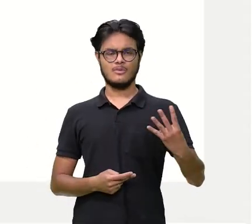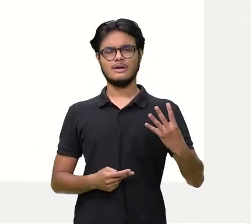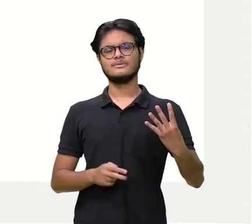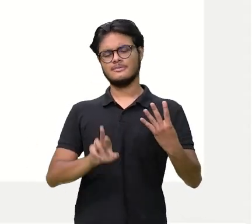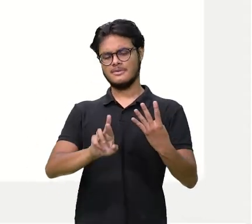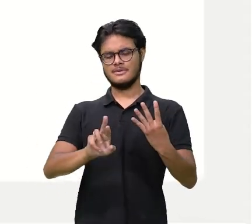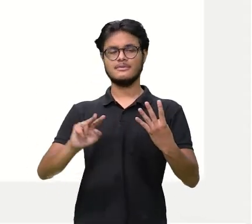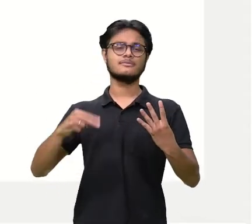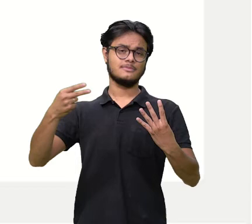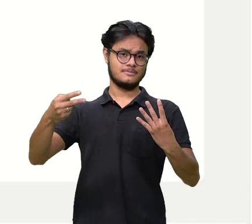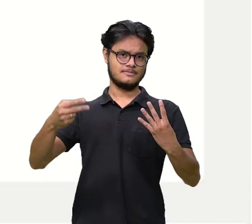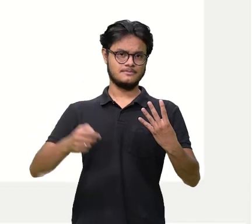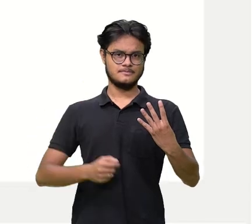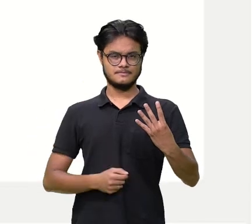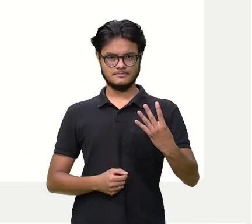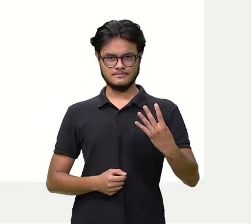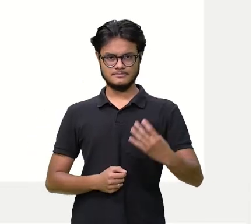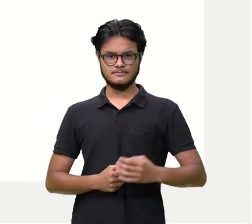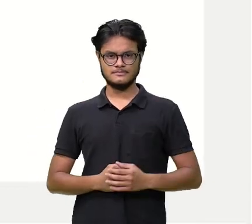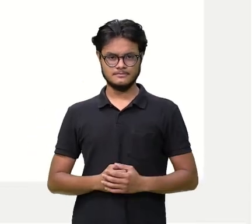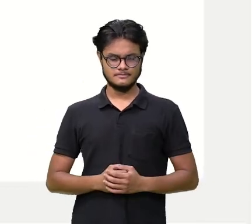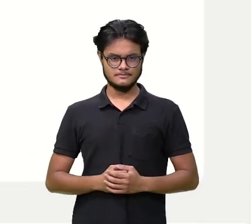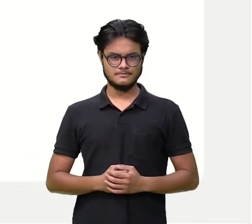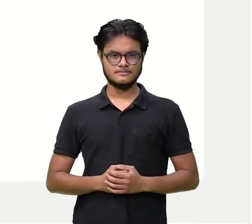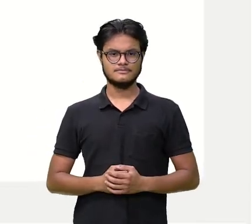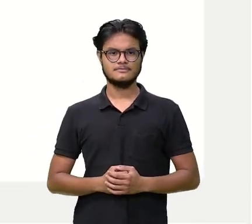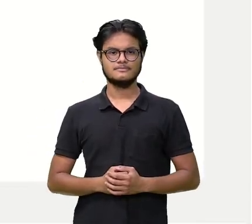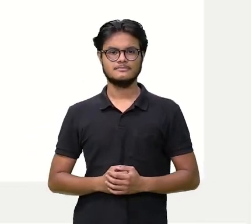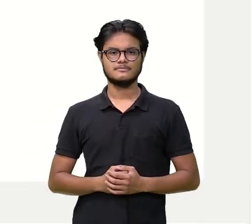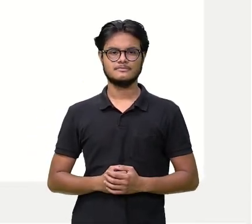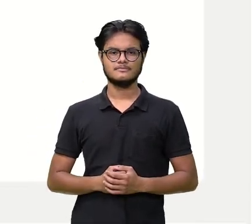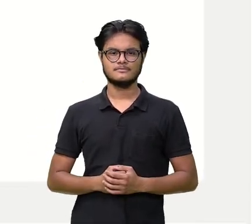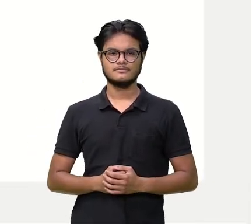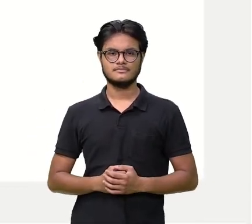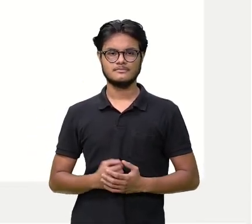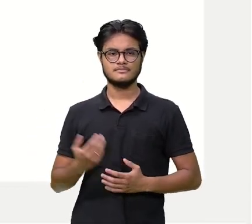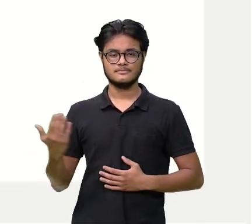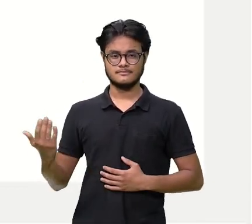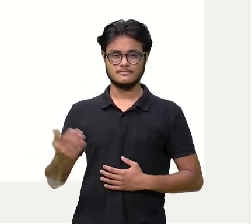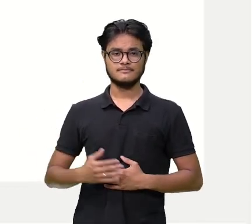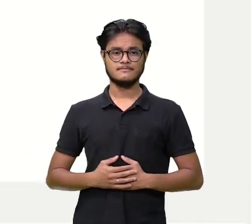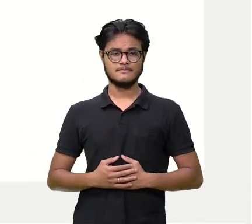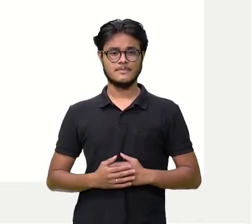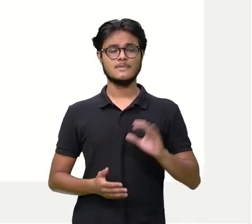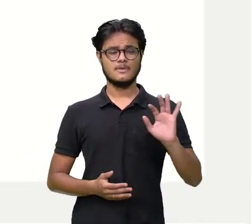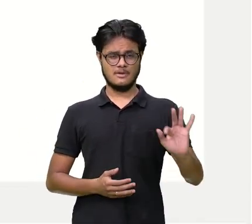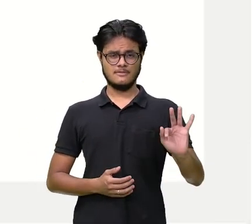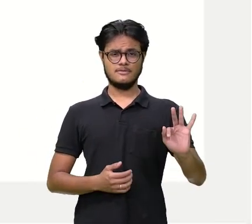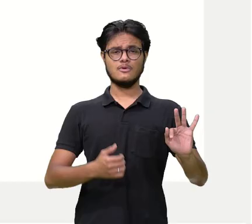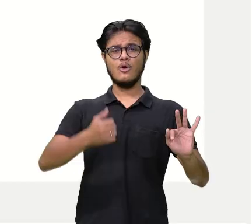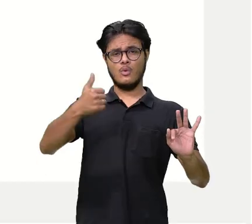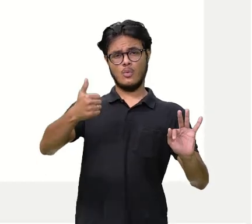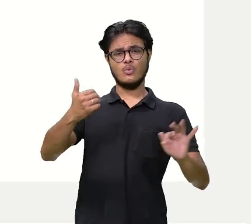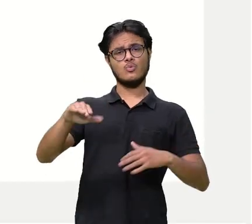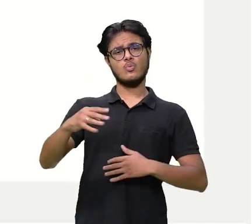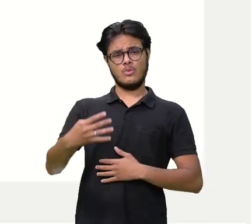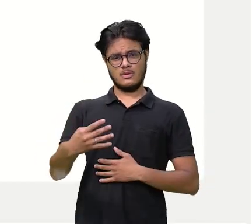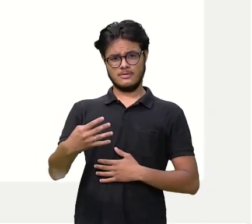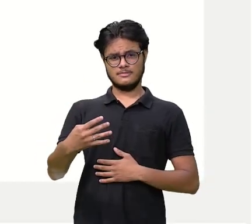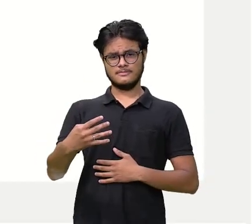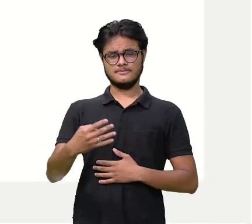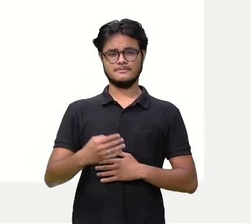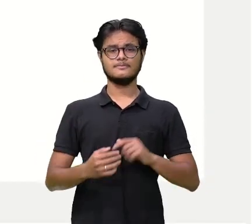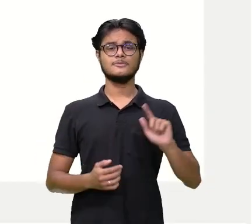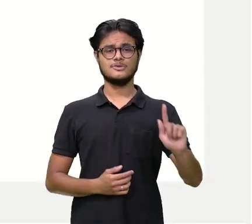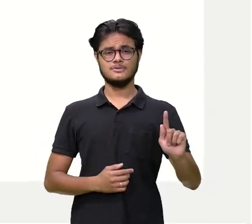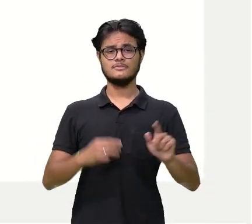mesmo. Vamos separar esse número das letras, então vai ficar 1/4 G, M1, M2,